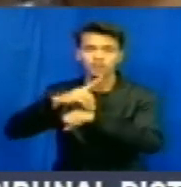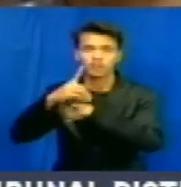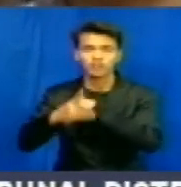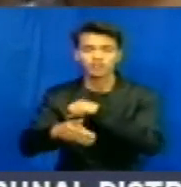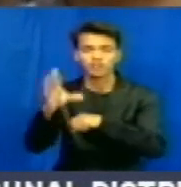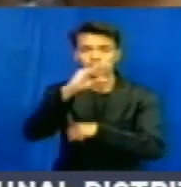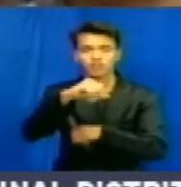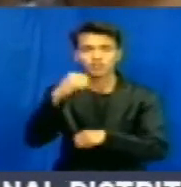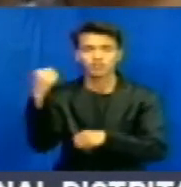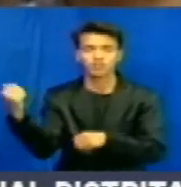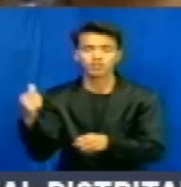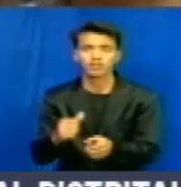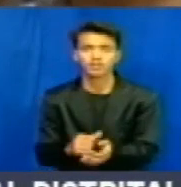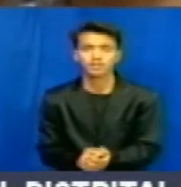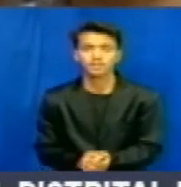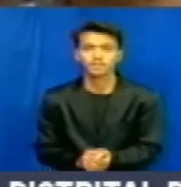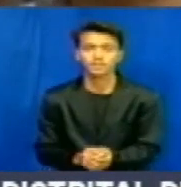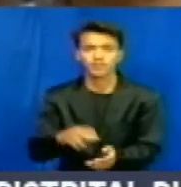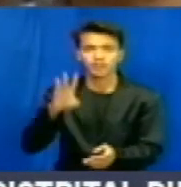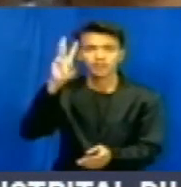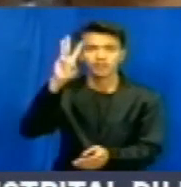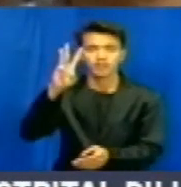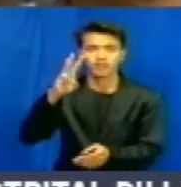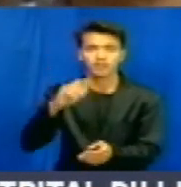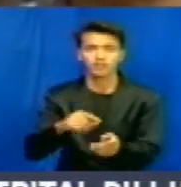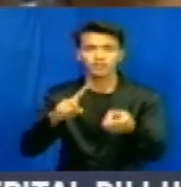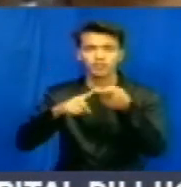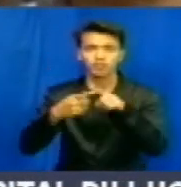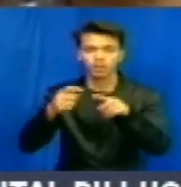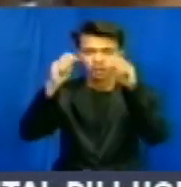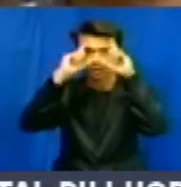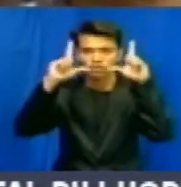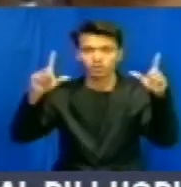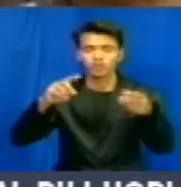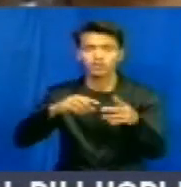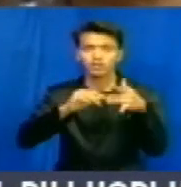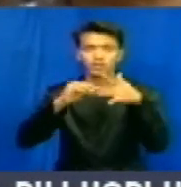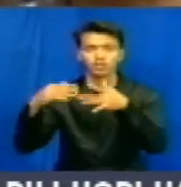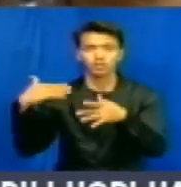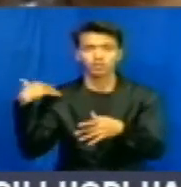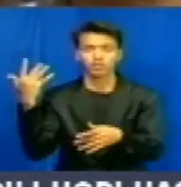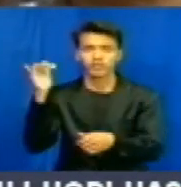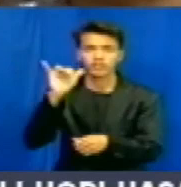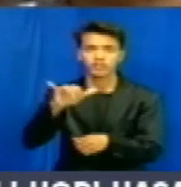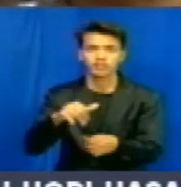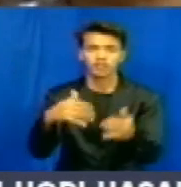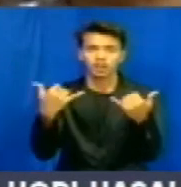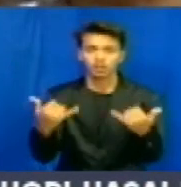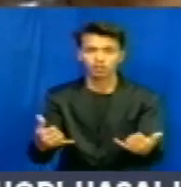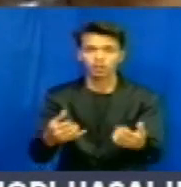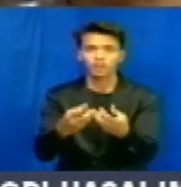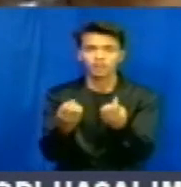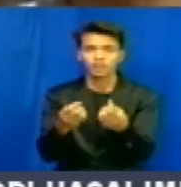no selo que selo que tem. Nem, para malo que timorou em Sira, de livre juventude do Rico Asuá em Sira, agora se não cari